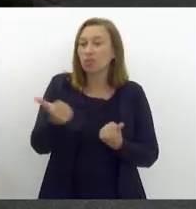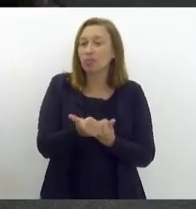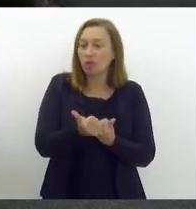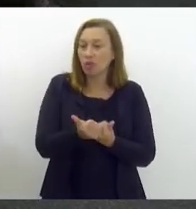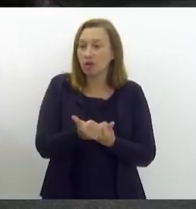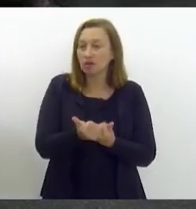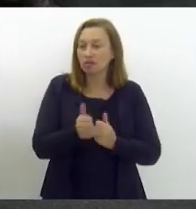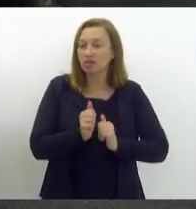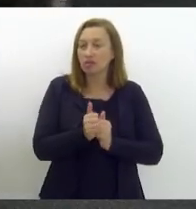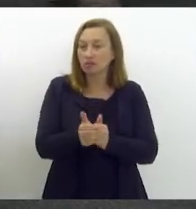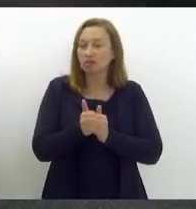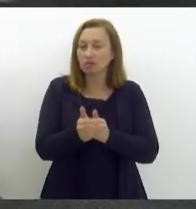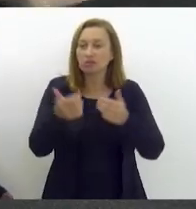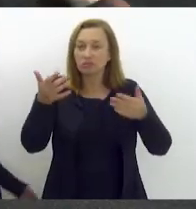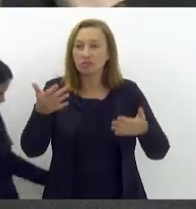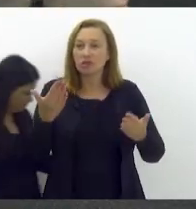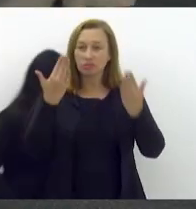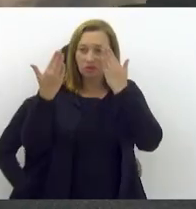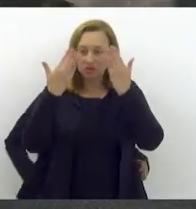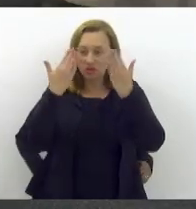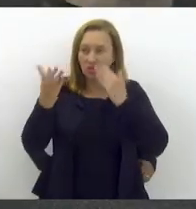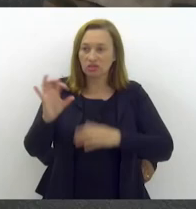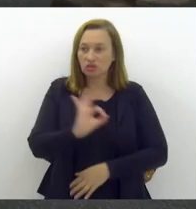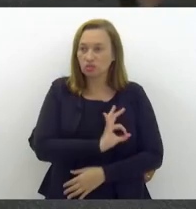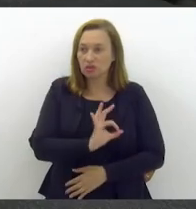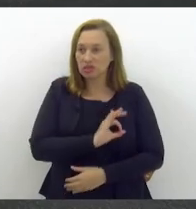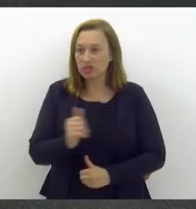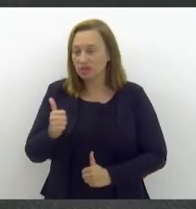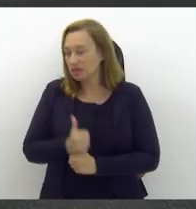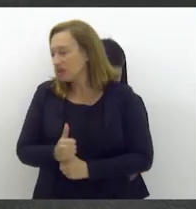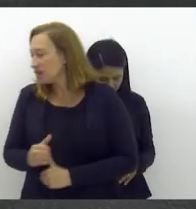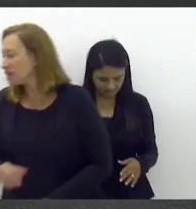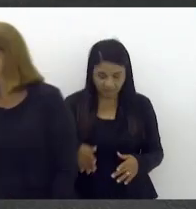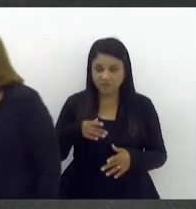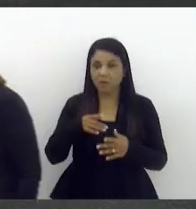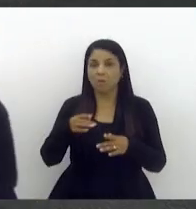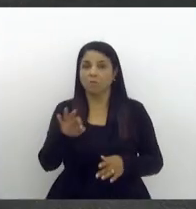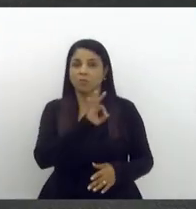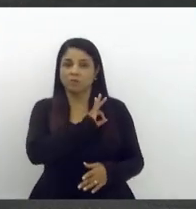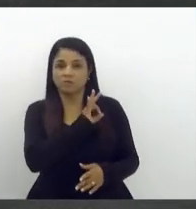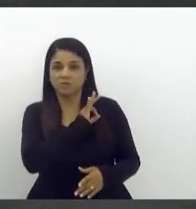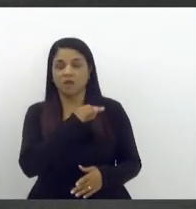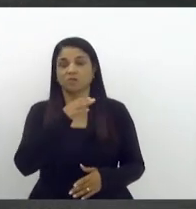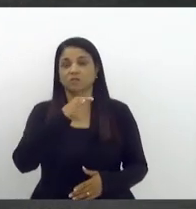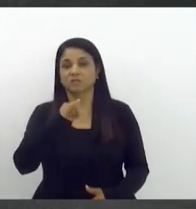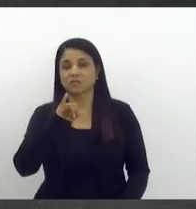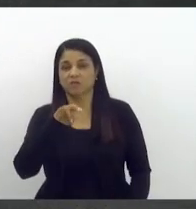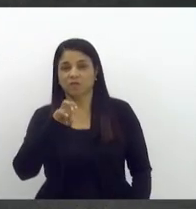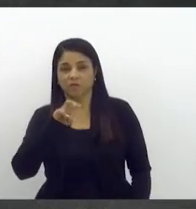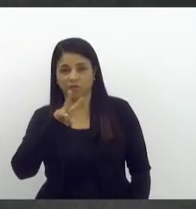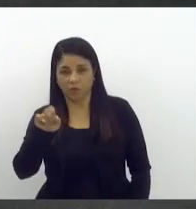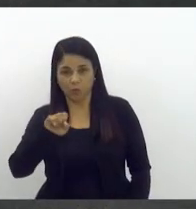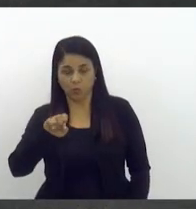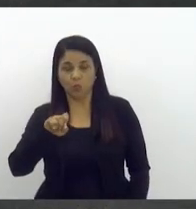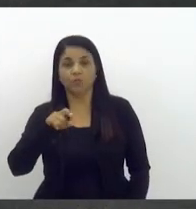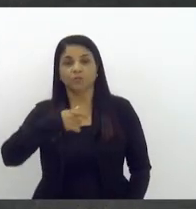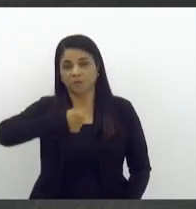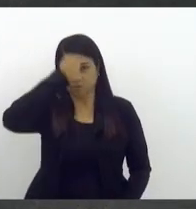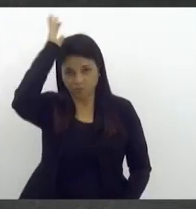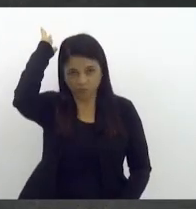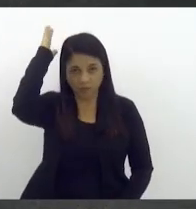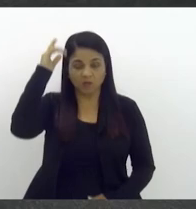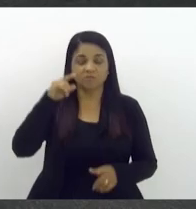avaliação e acompanhamento psicológico dos policiais civis, militares, bombeiros militares, inspetores de